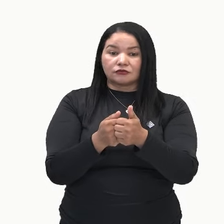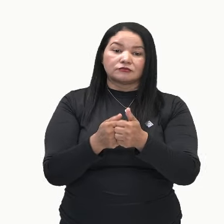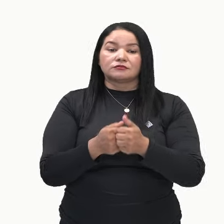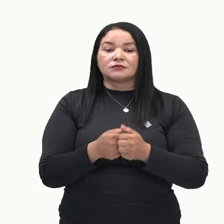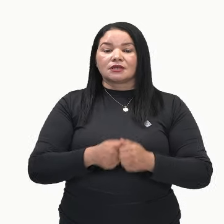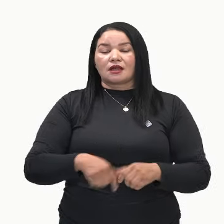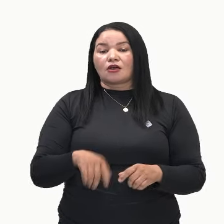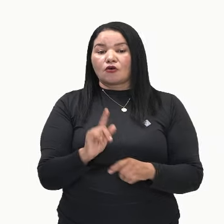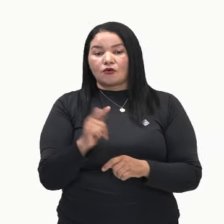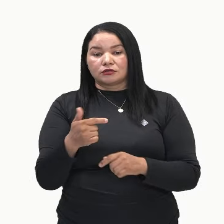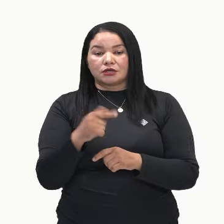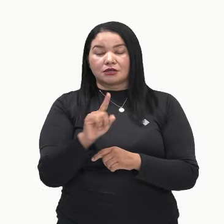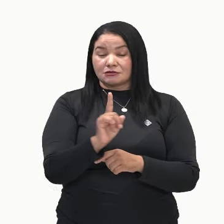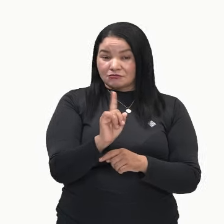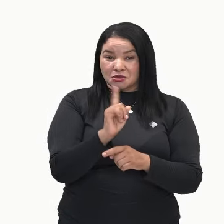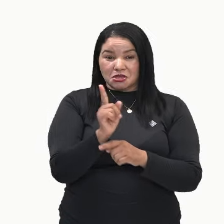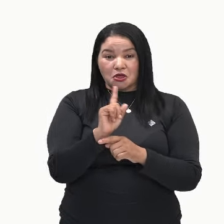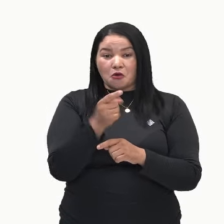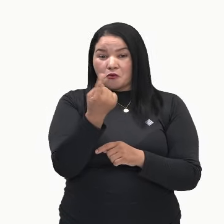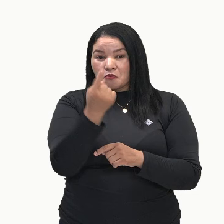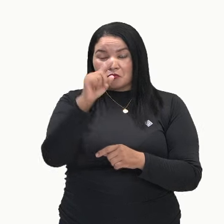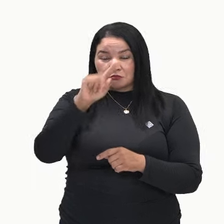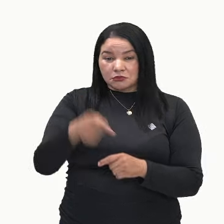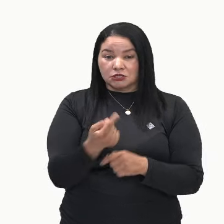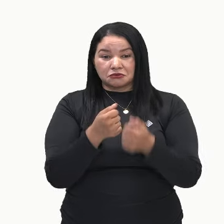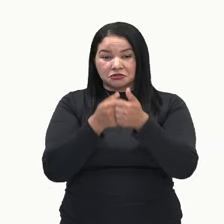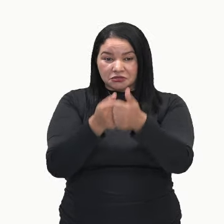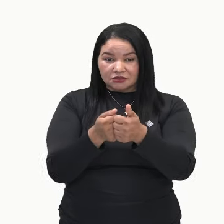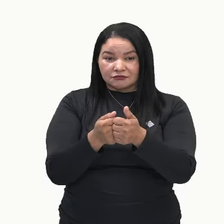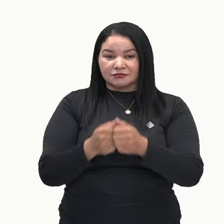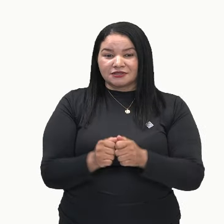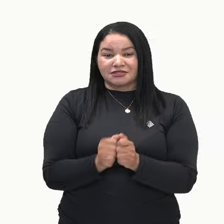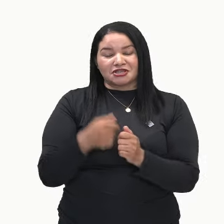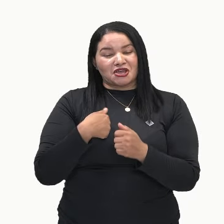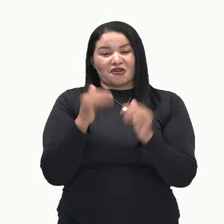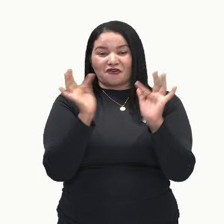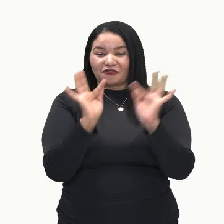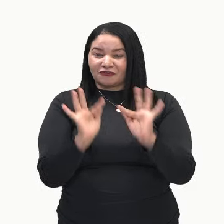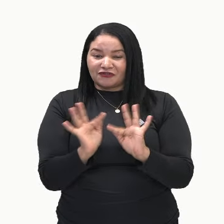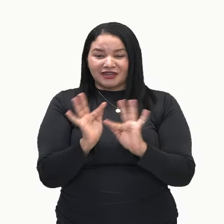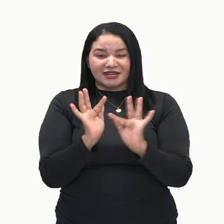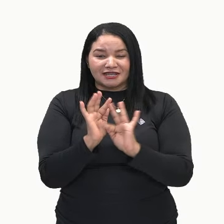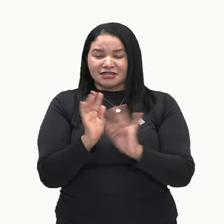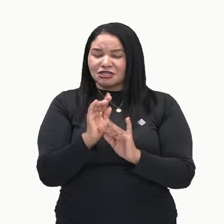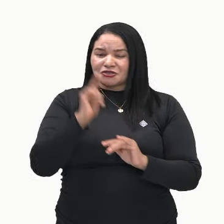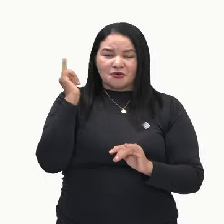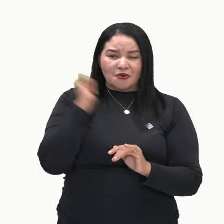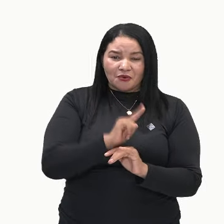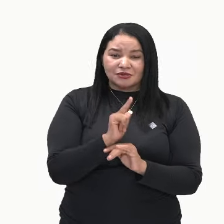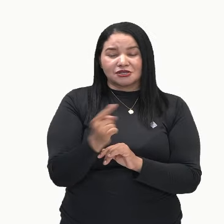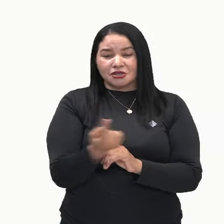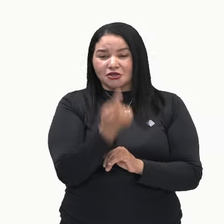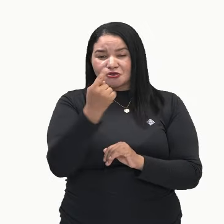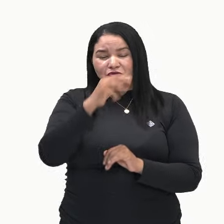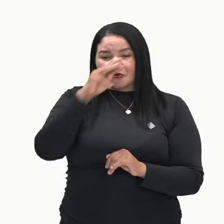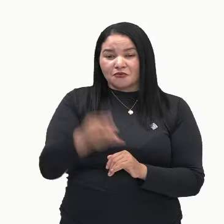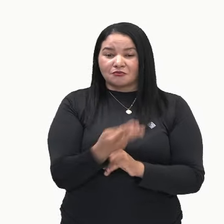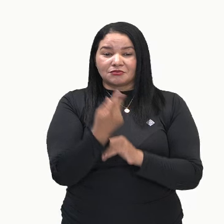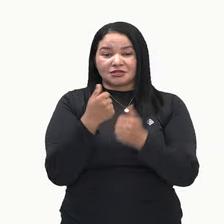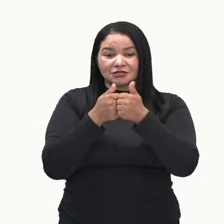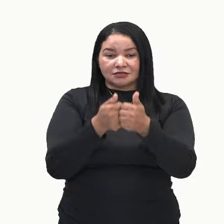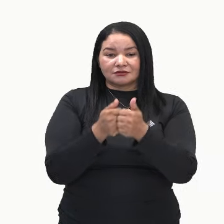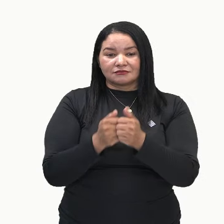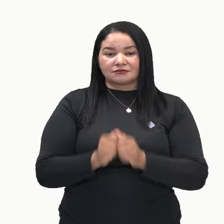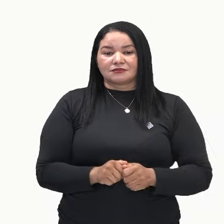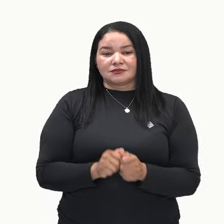1 milhão de seguidores, uma negativa. Estou tão feliz, atingir 1 milhão de seguidores, exclamativa. Atingir quantos